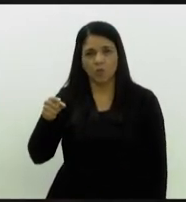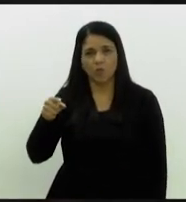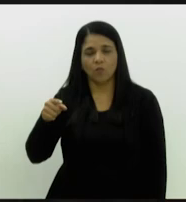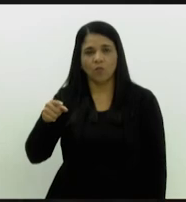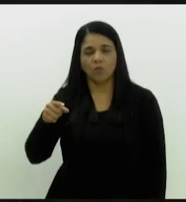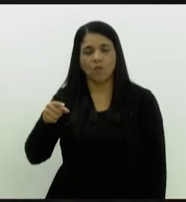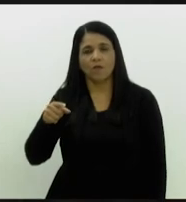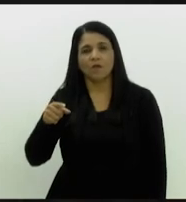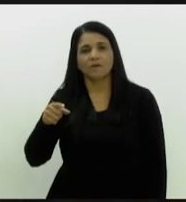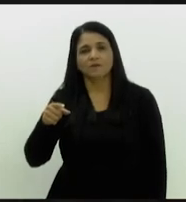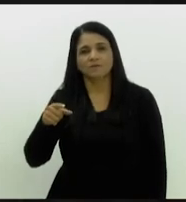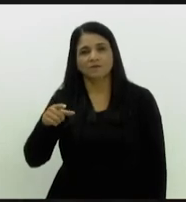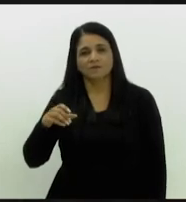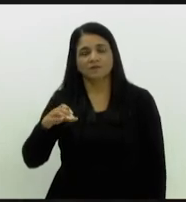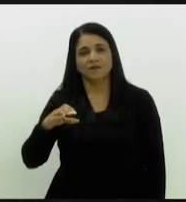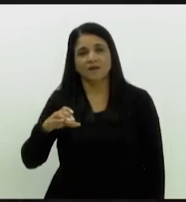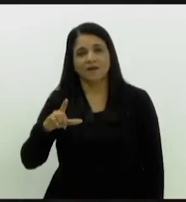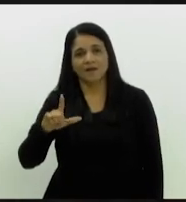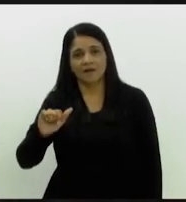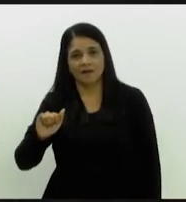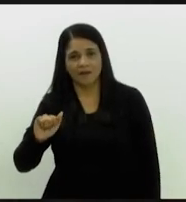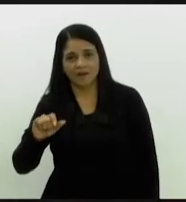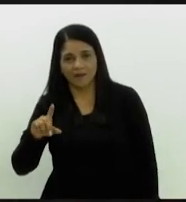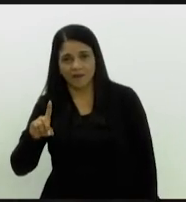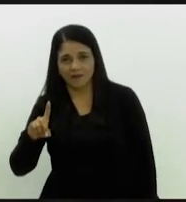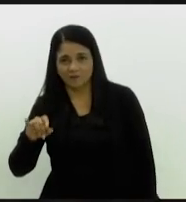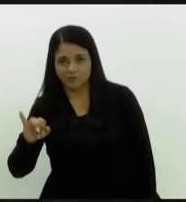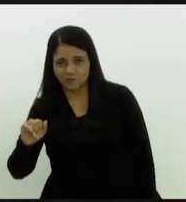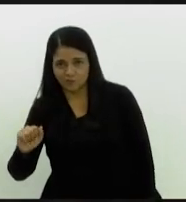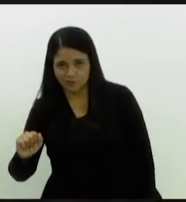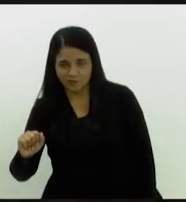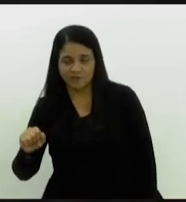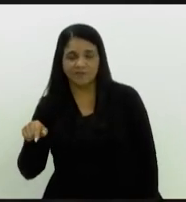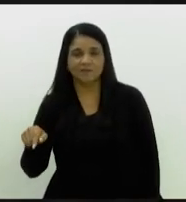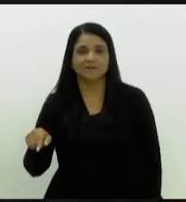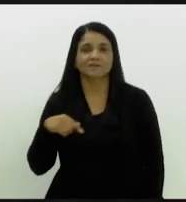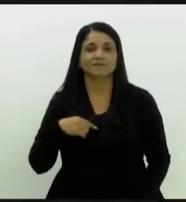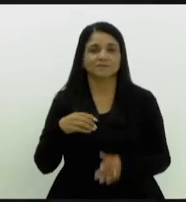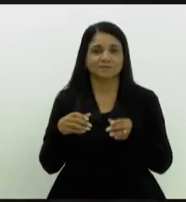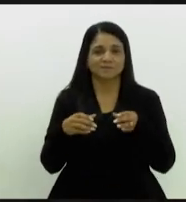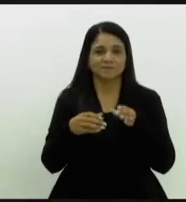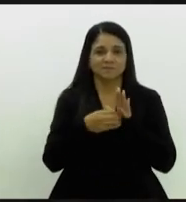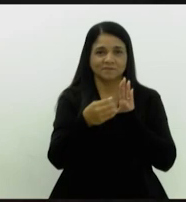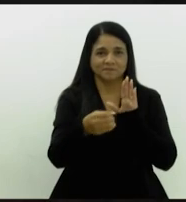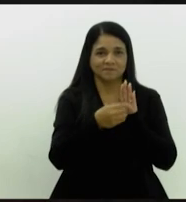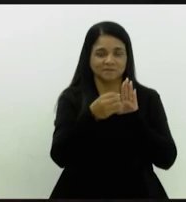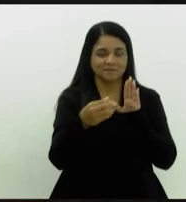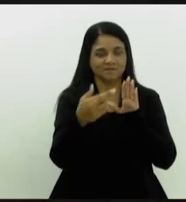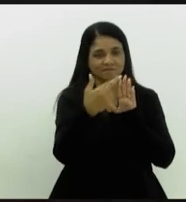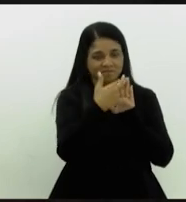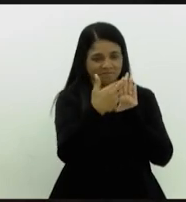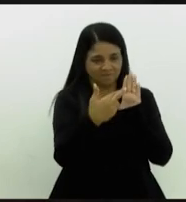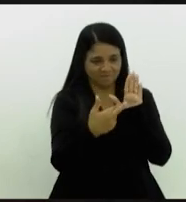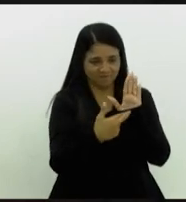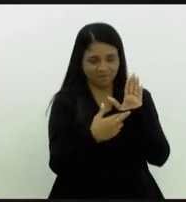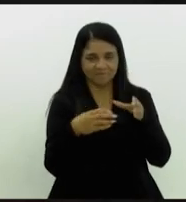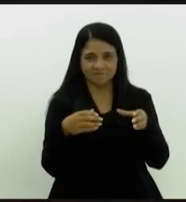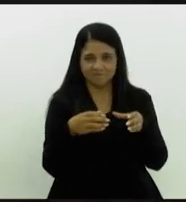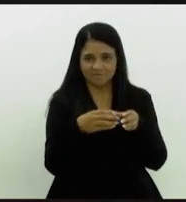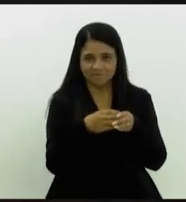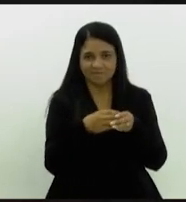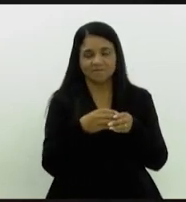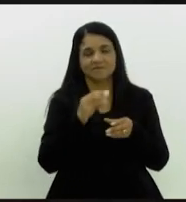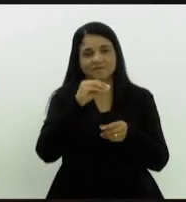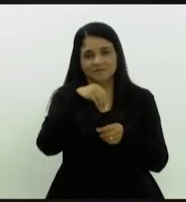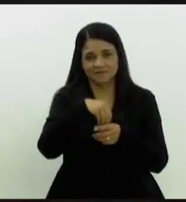Escognamiglio Clar Dias, difícil nome. Parecer da Comissão de Normas Internas e Proposições Externas,